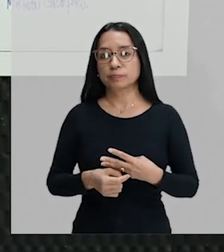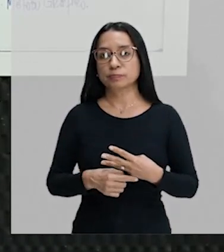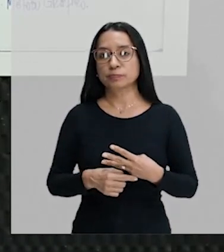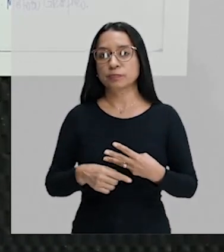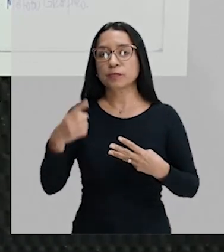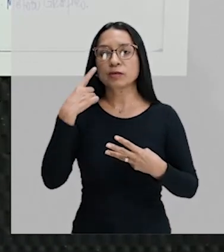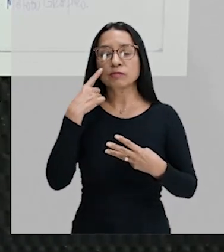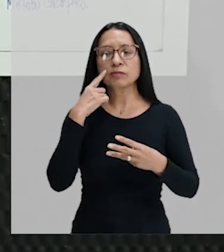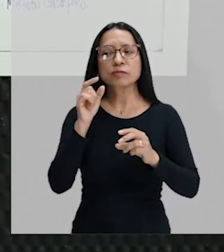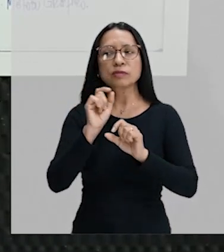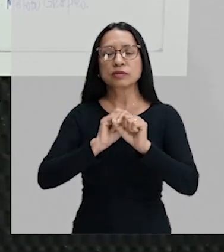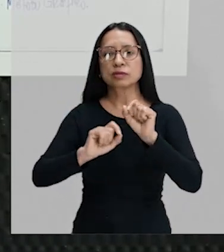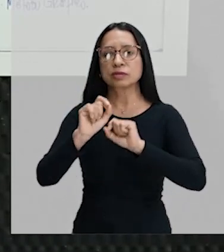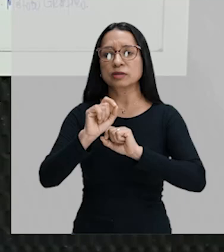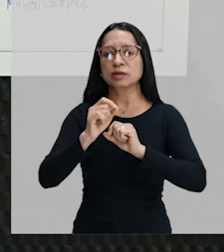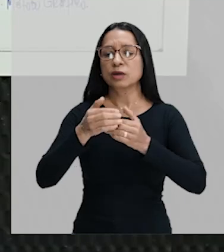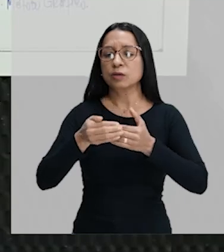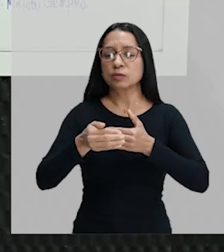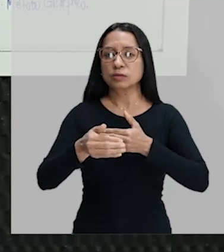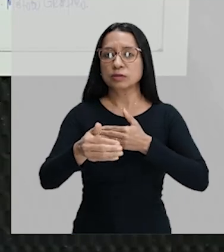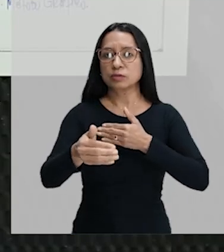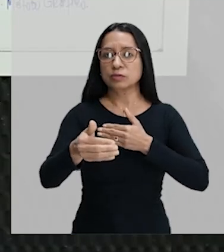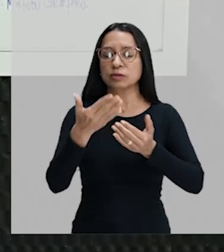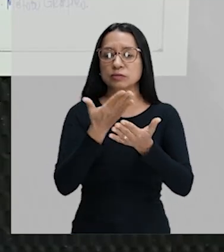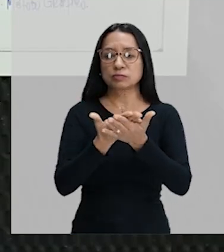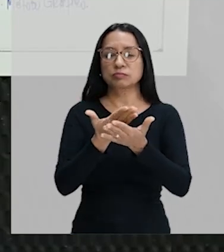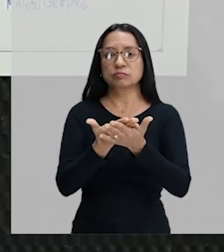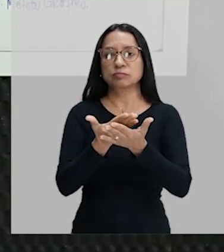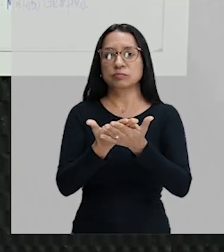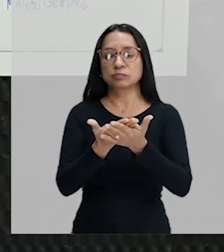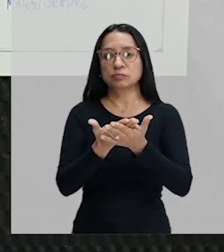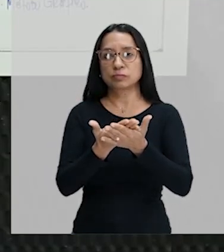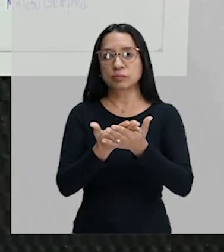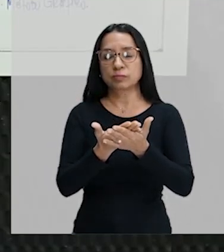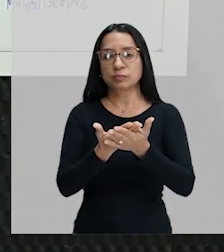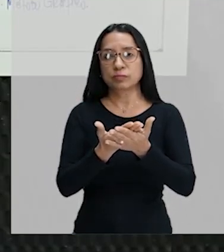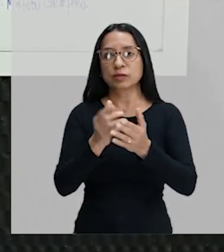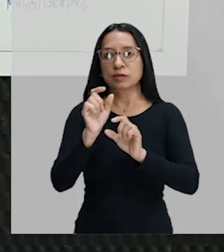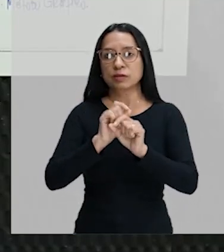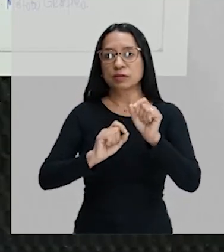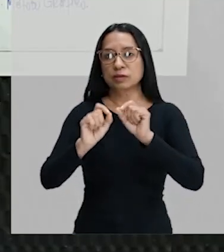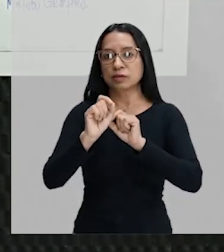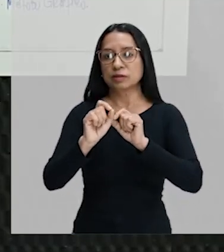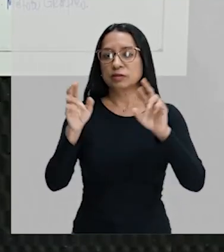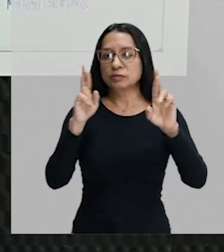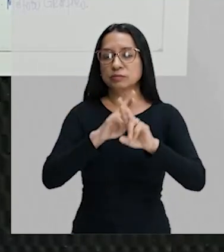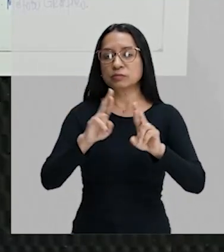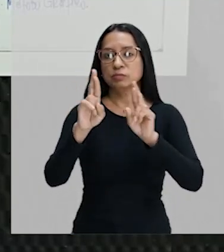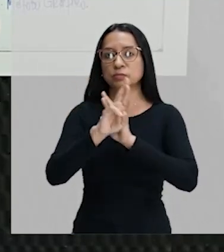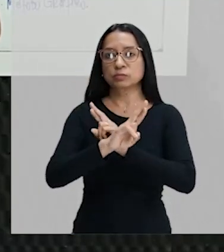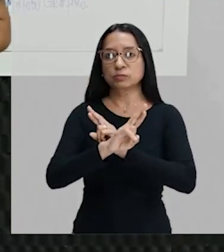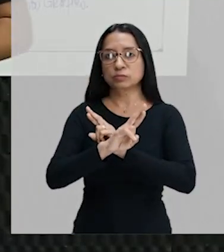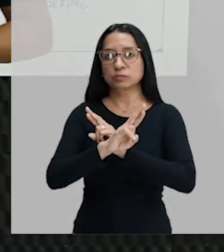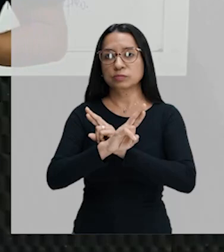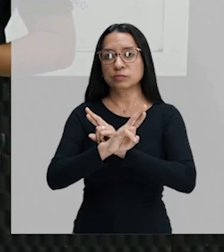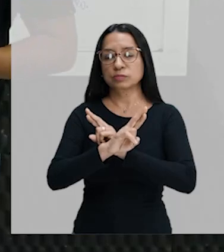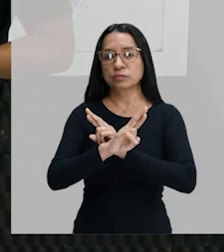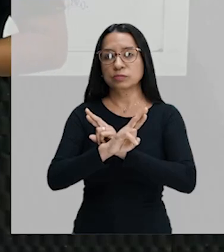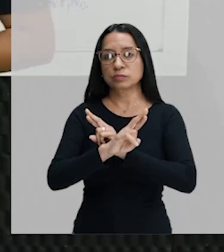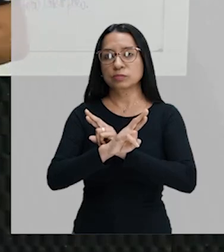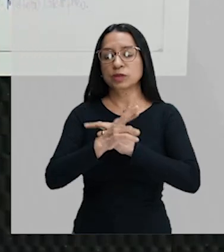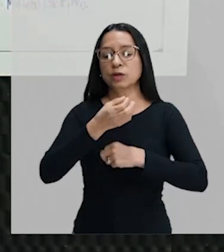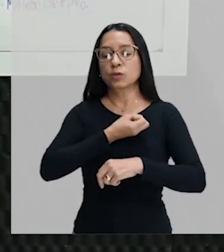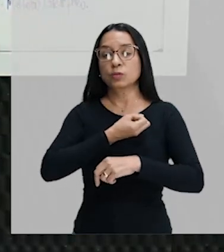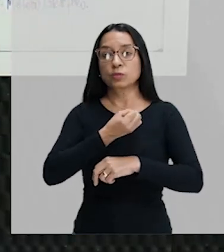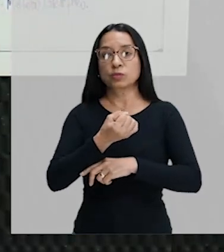gente vai ver, turma, no decorrer das aulas, que essa relação entre